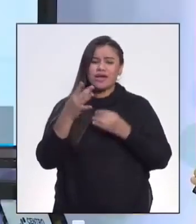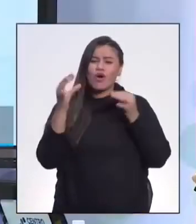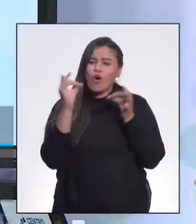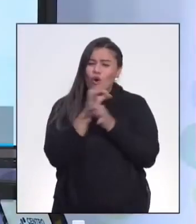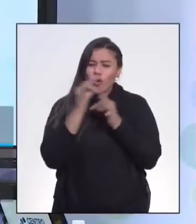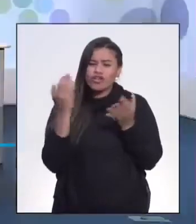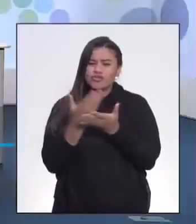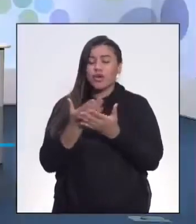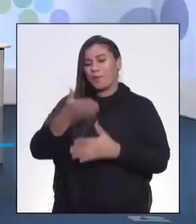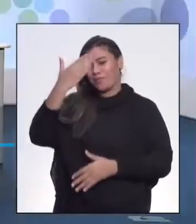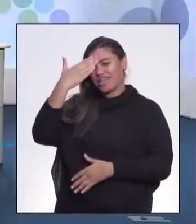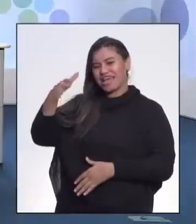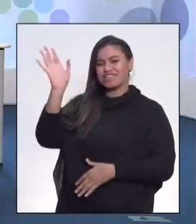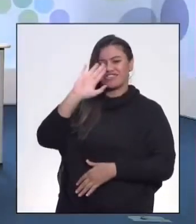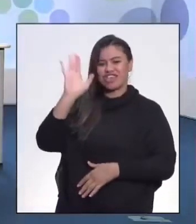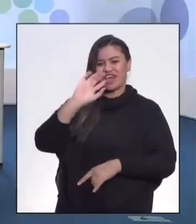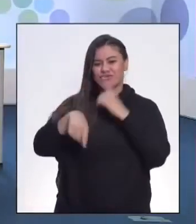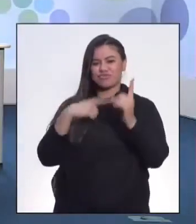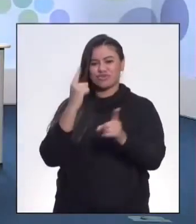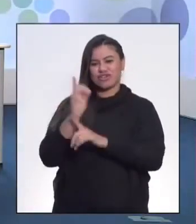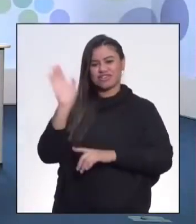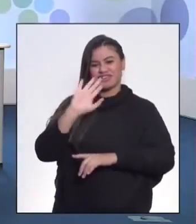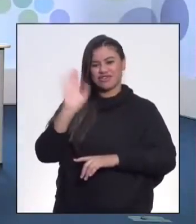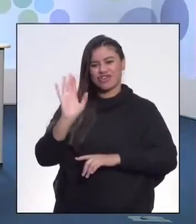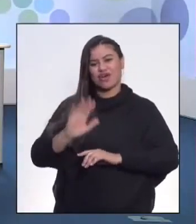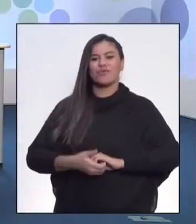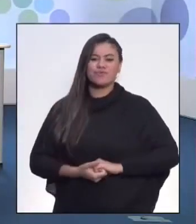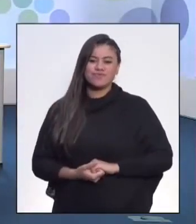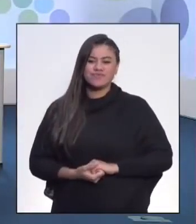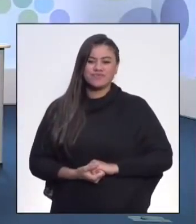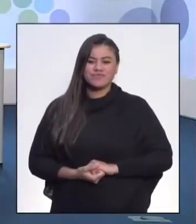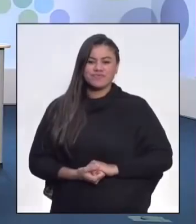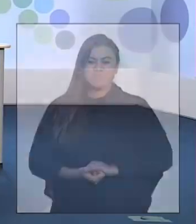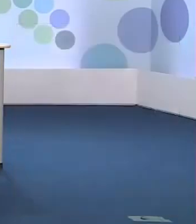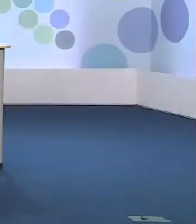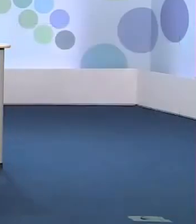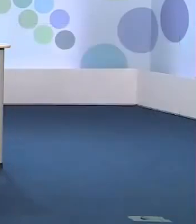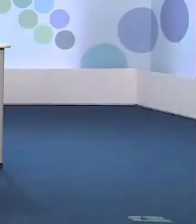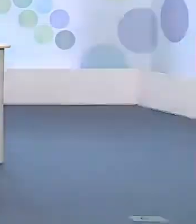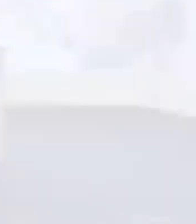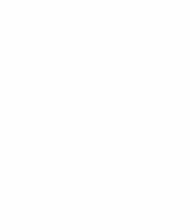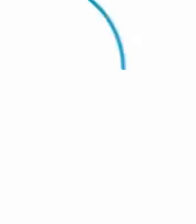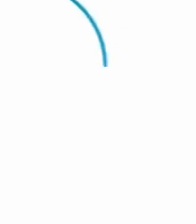parabéns. Obrigada. Tchau, pessoal, até a próxima aula. Tchau, tchau.